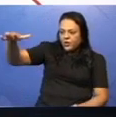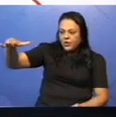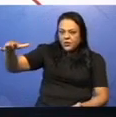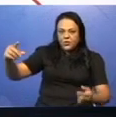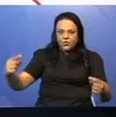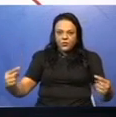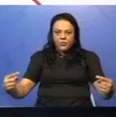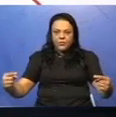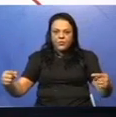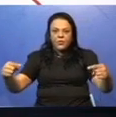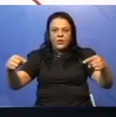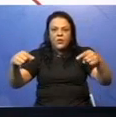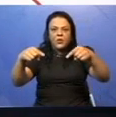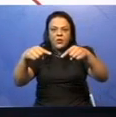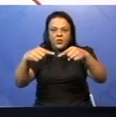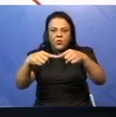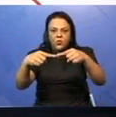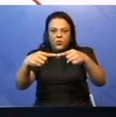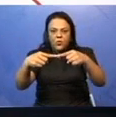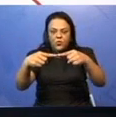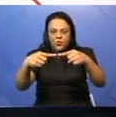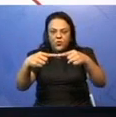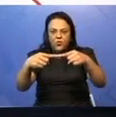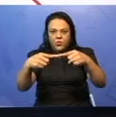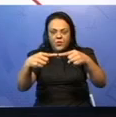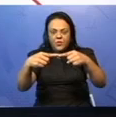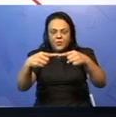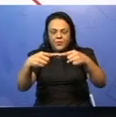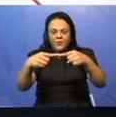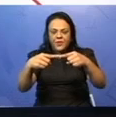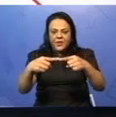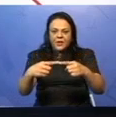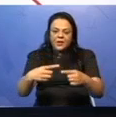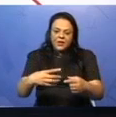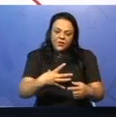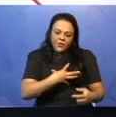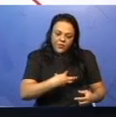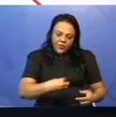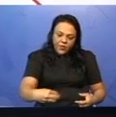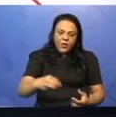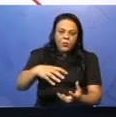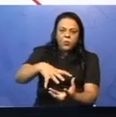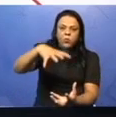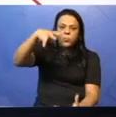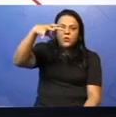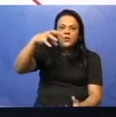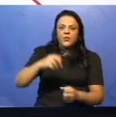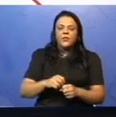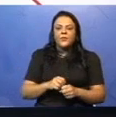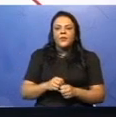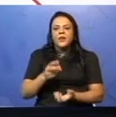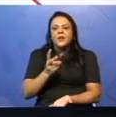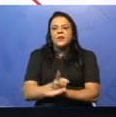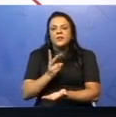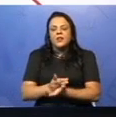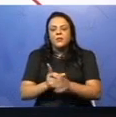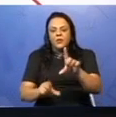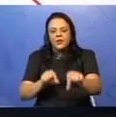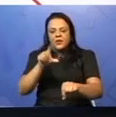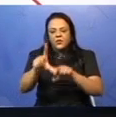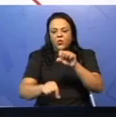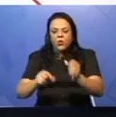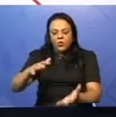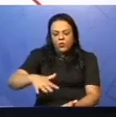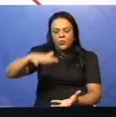por várias gerações, sempre selecionando a maior, aí você vai ter no final, depois de um certo tempo, um cão muito grande. E